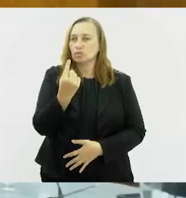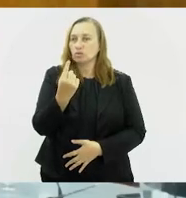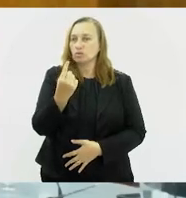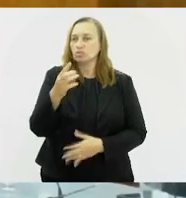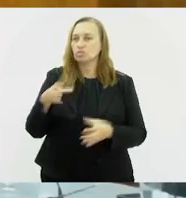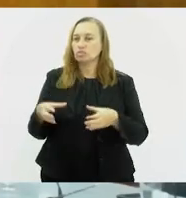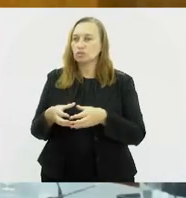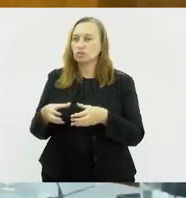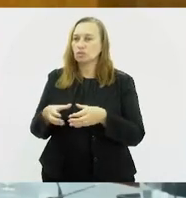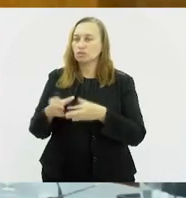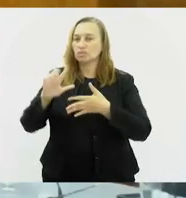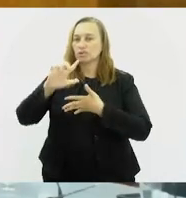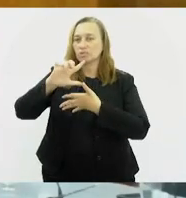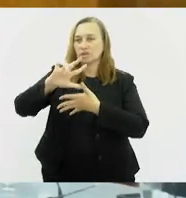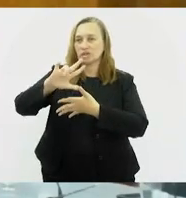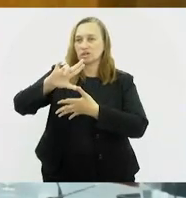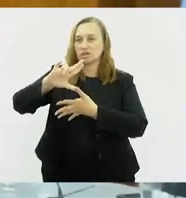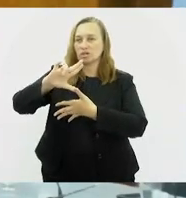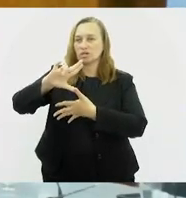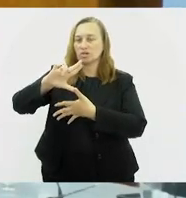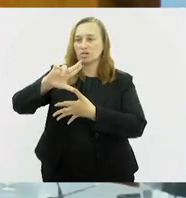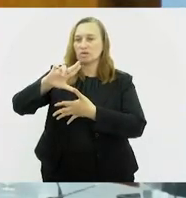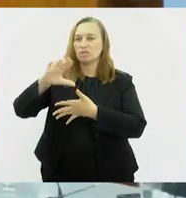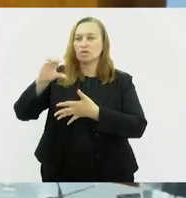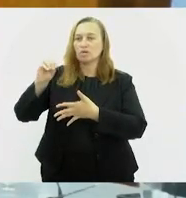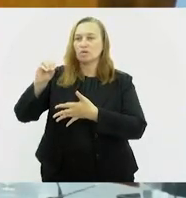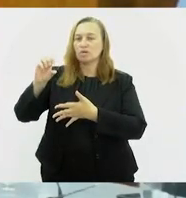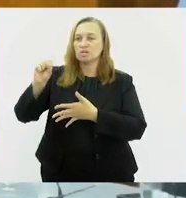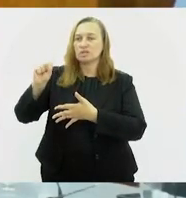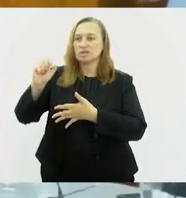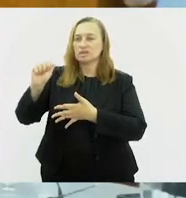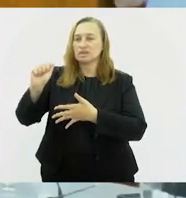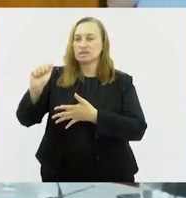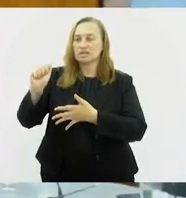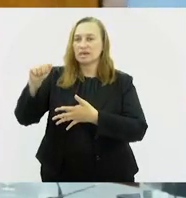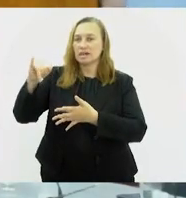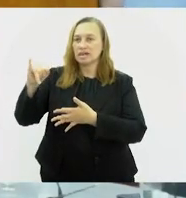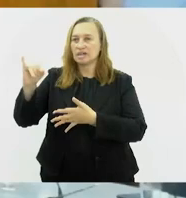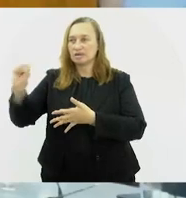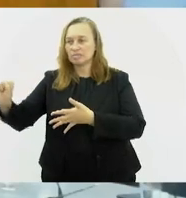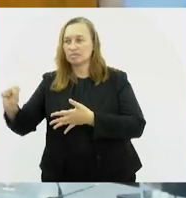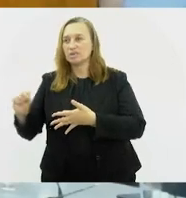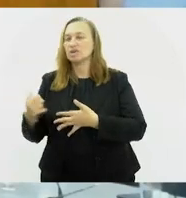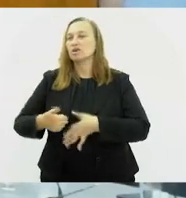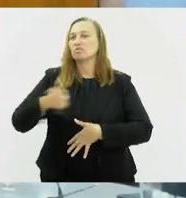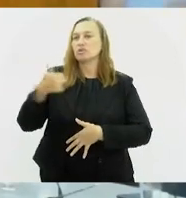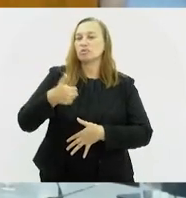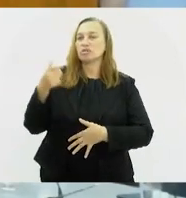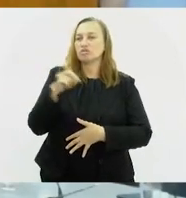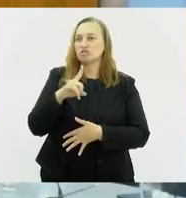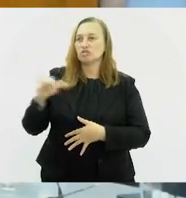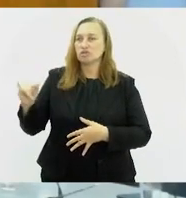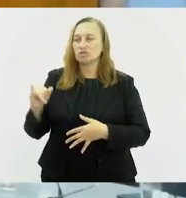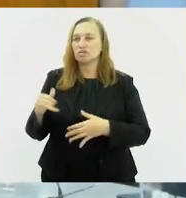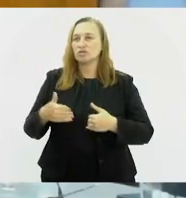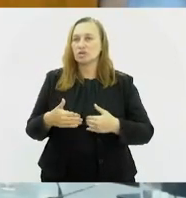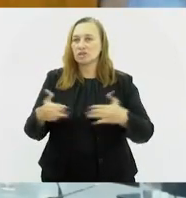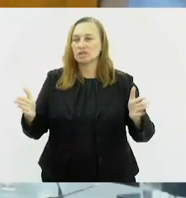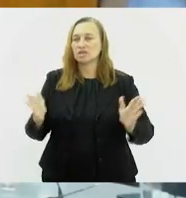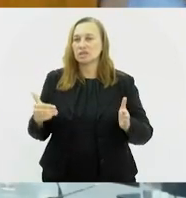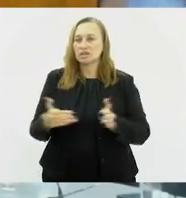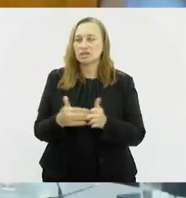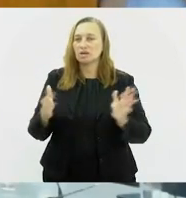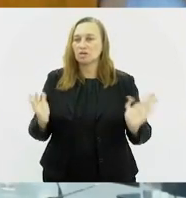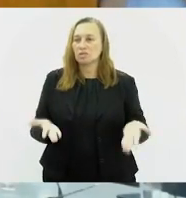Latina, onde faz um trabalho de excelência, desde o primeiro dia que foi inaugurado. Até hoje, a